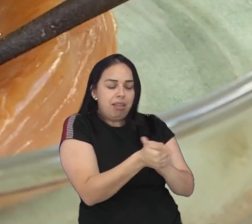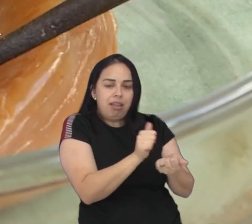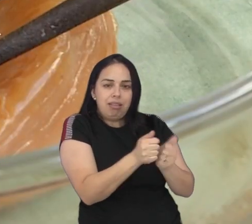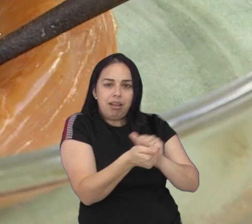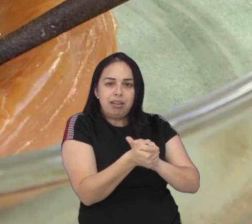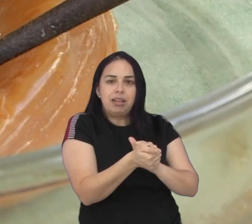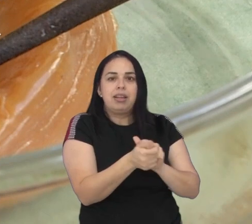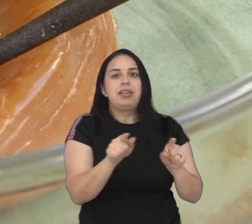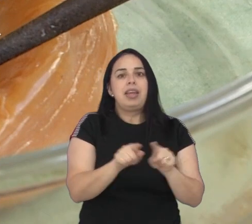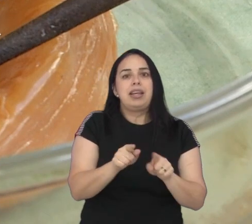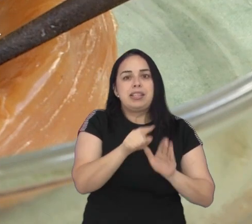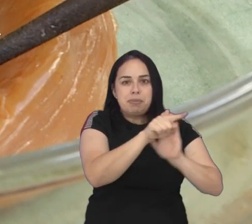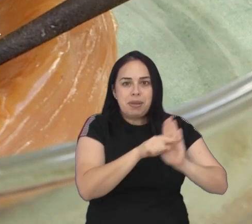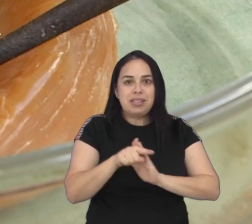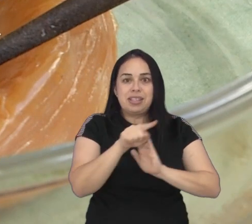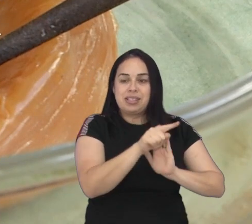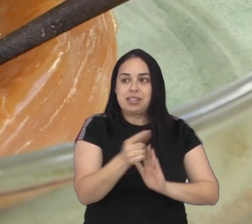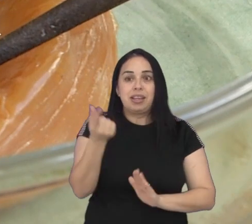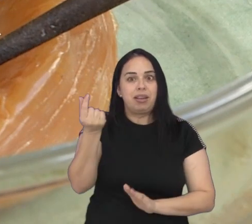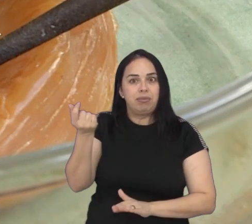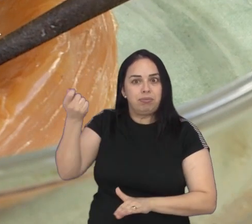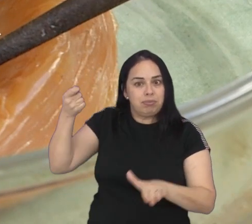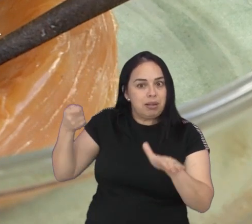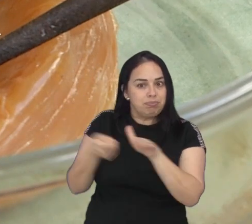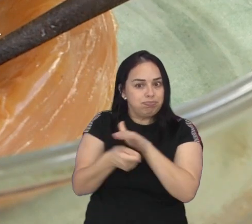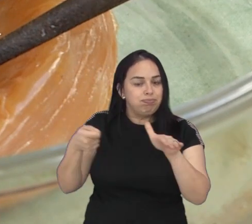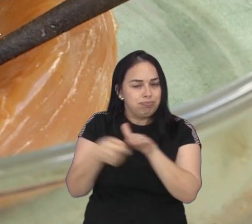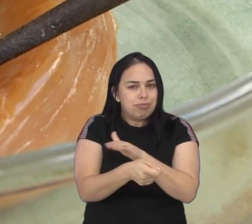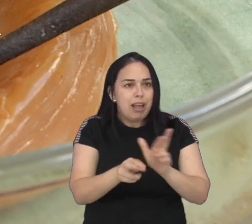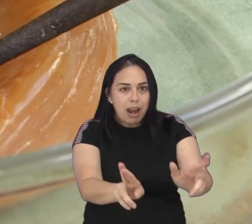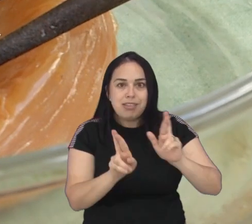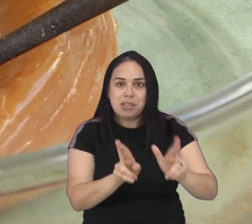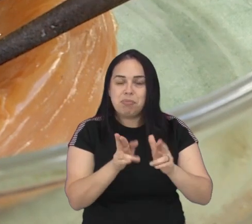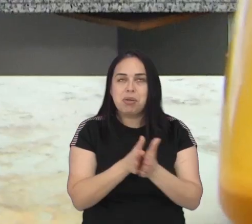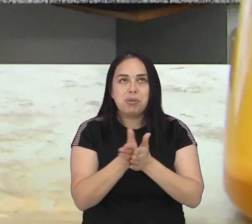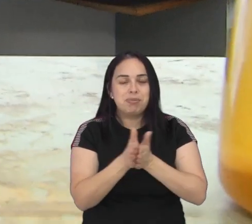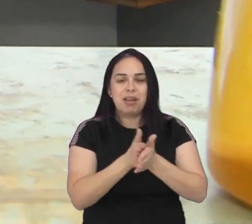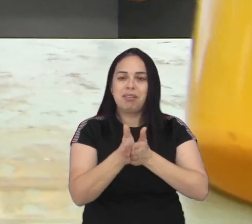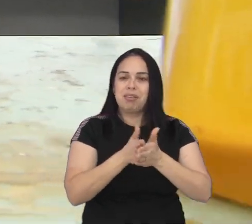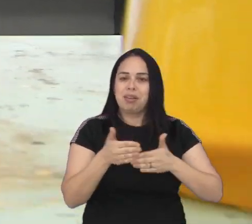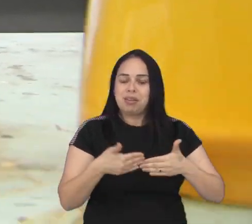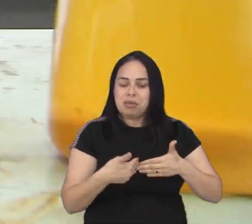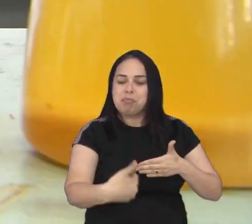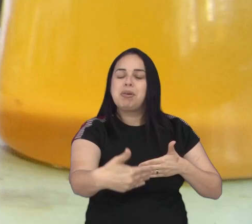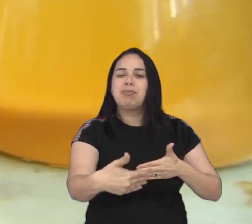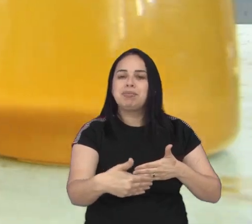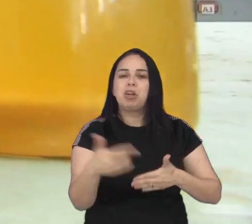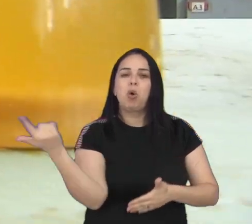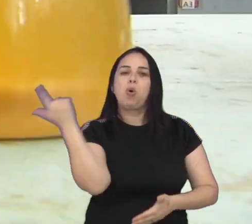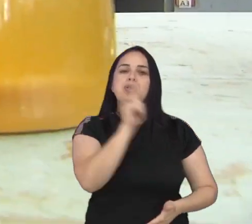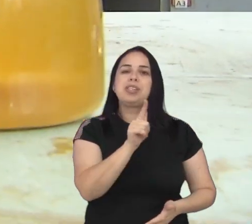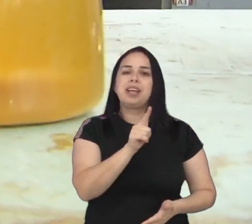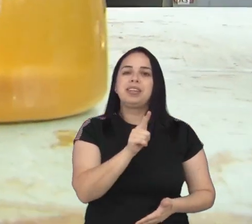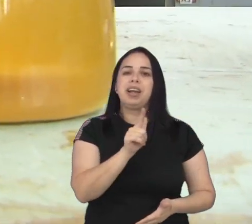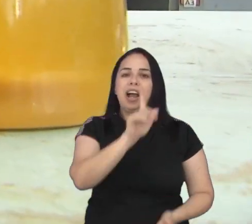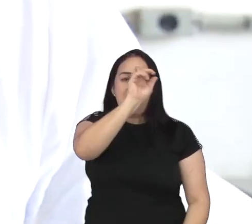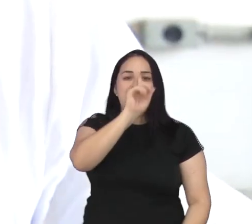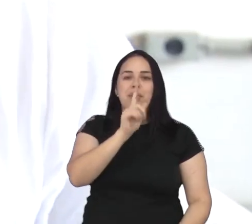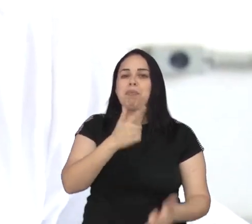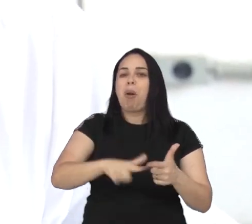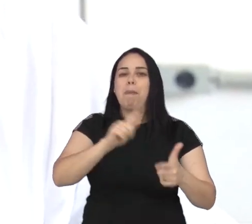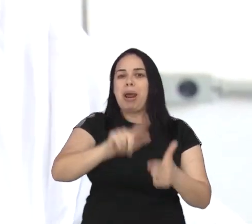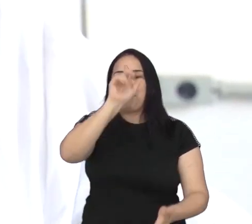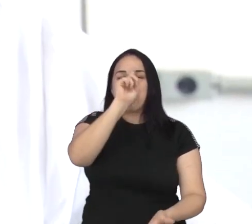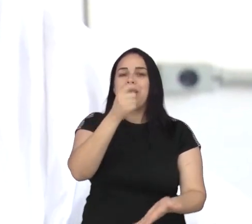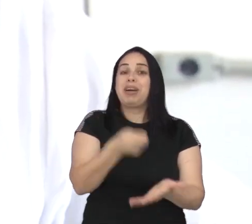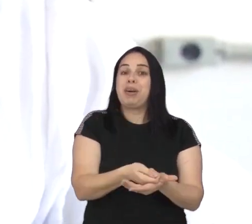sendo aprimorado em pesquisas financiadas por ex-alunos do Instituto, esperançosos de que essa nova geração de profissionais